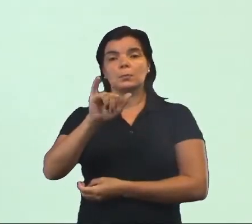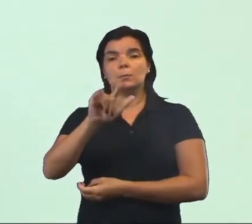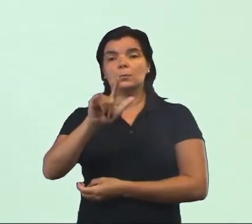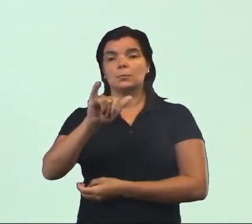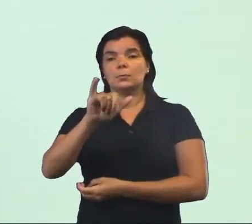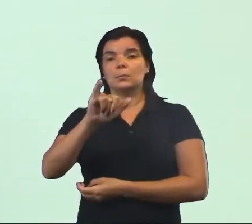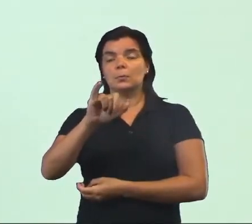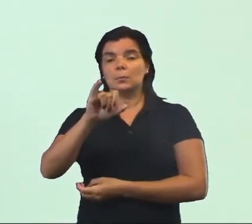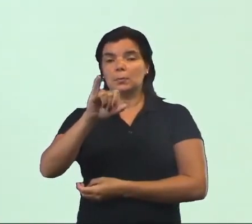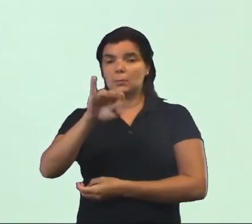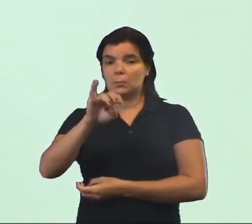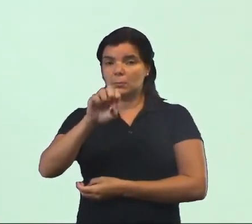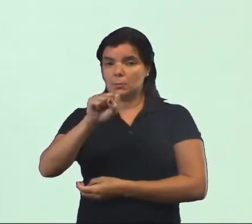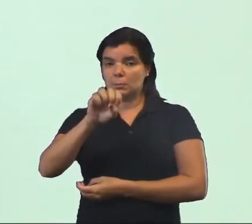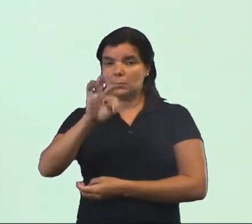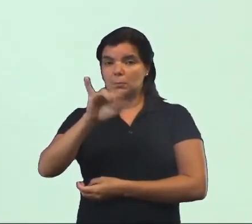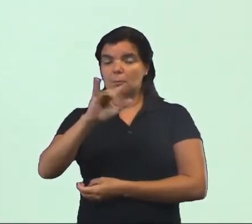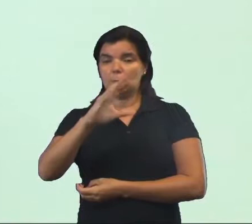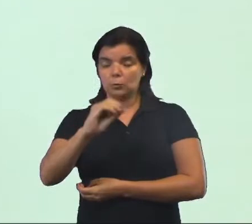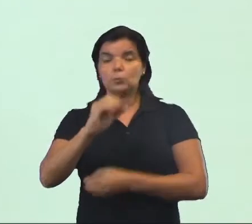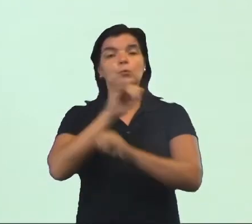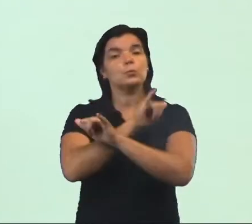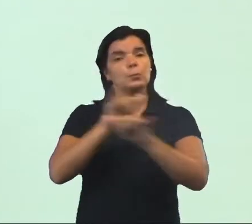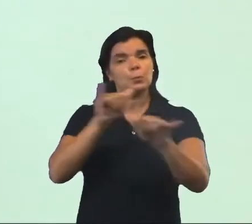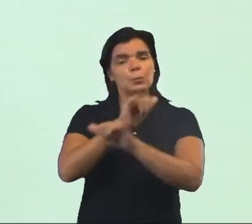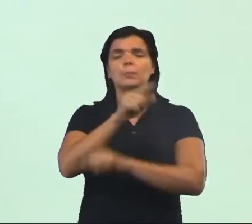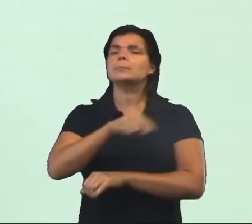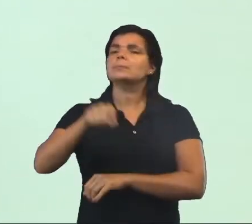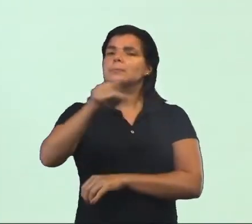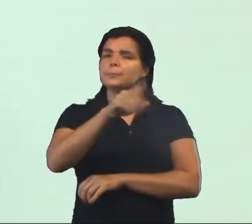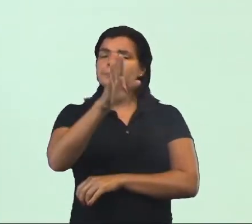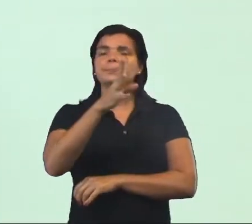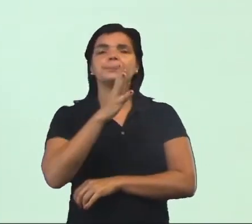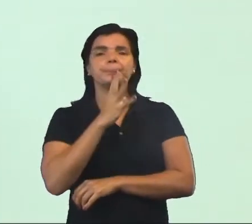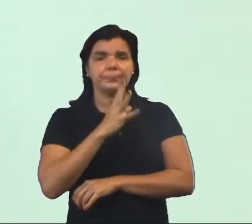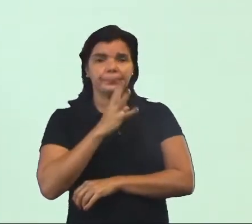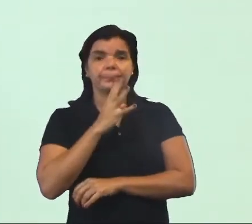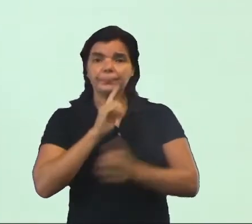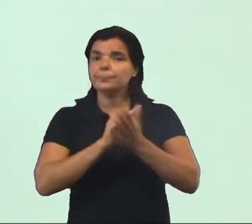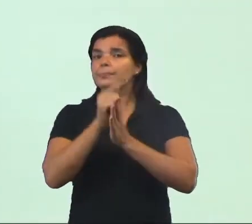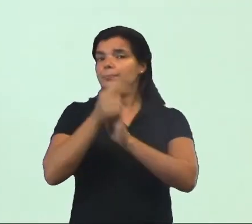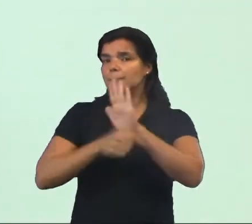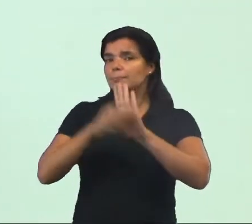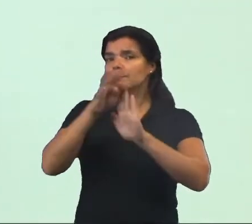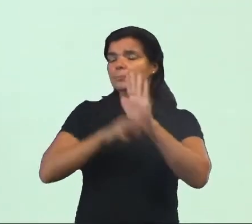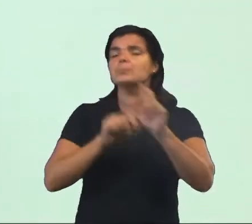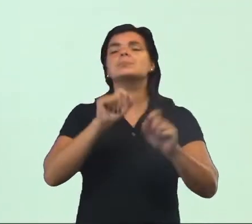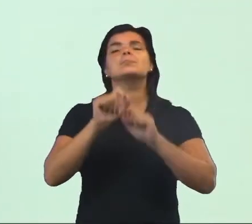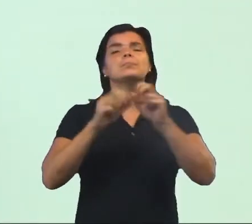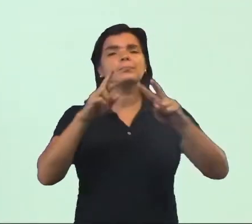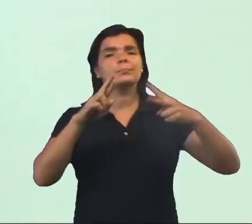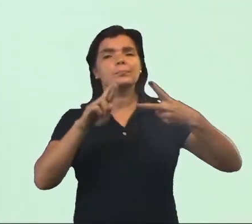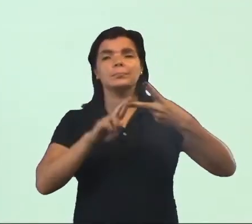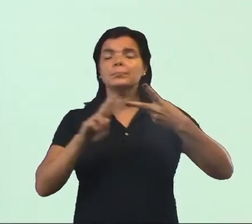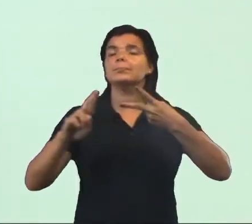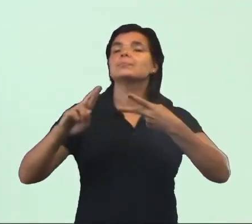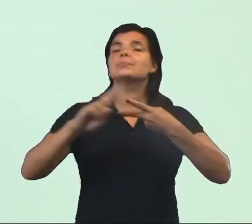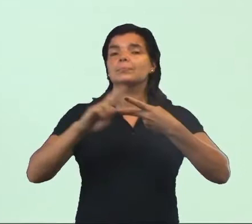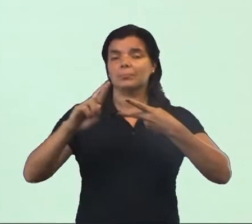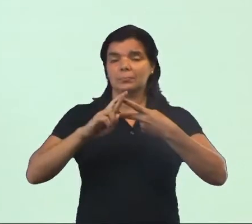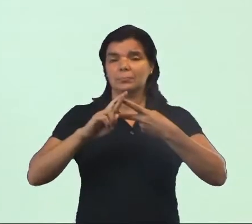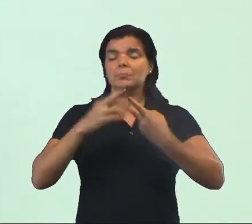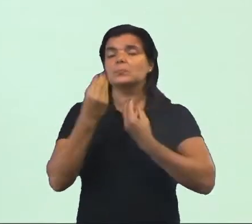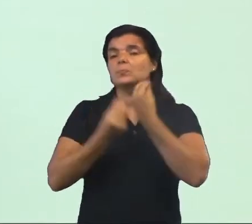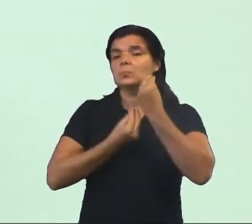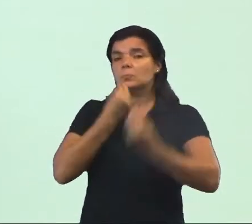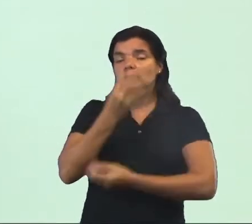recursos estilísticos na notícia. Notícia, você já conhece esse gênero textual, mas o que são recursos estilísticos? Como